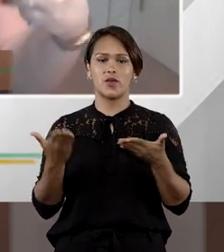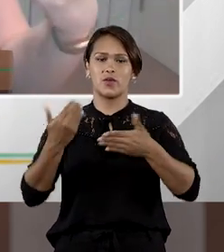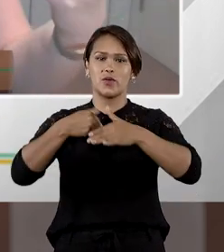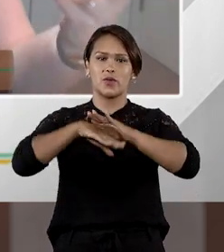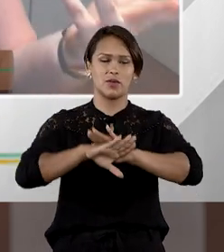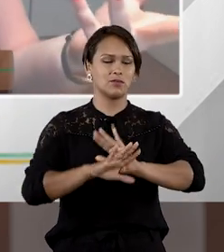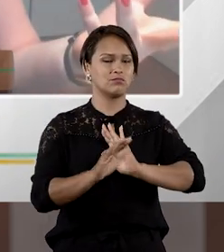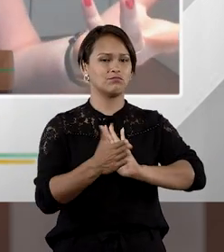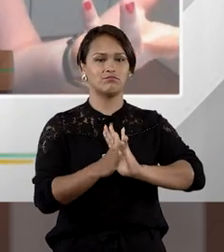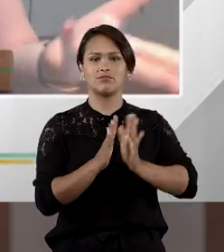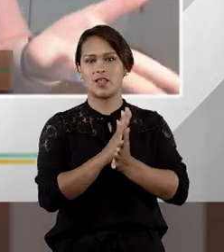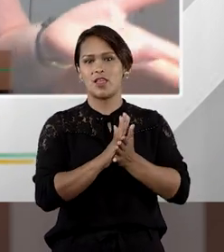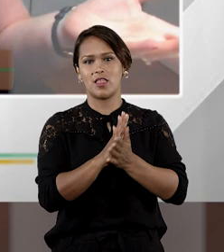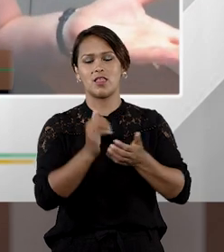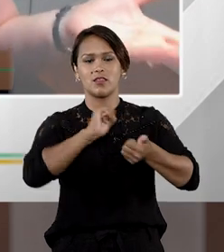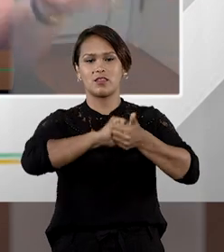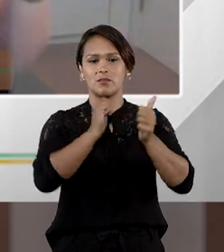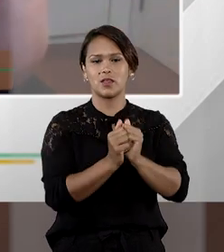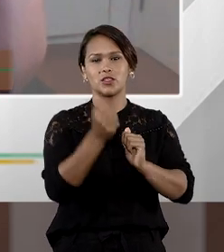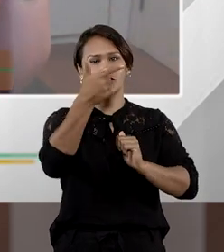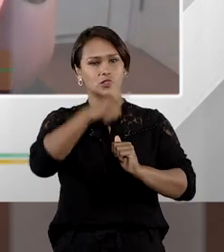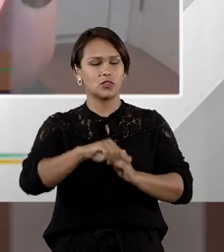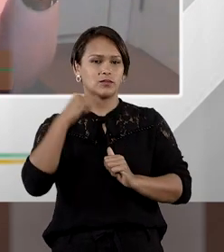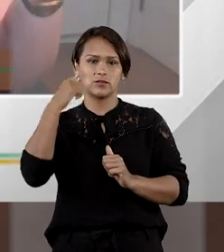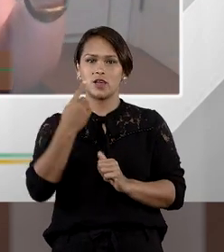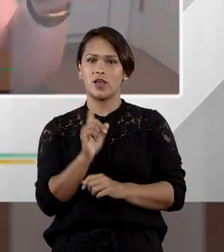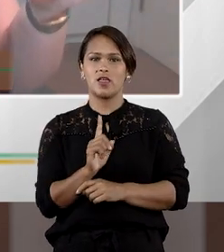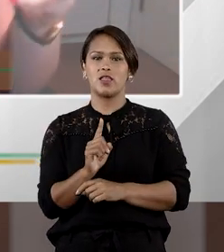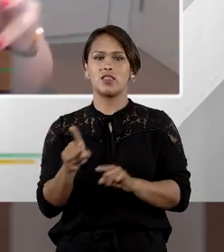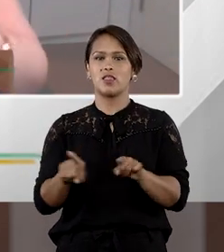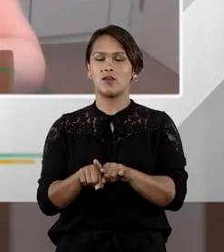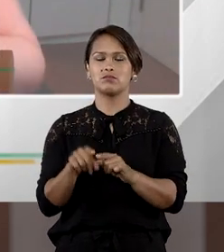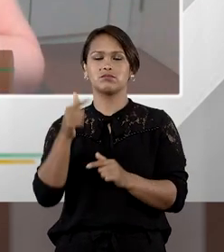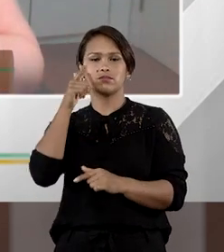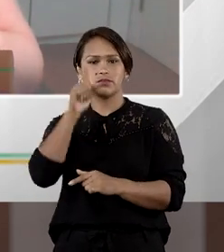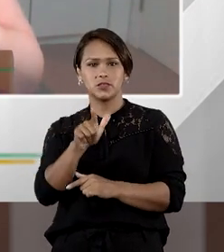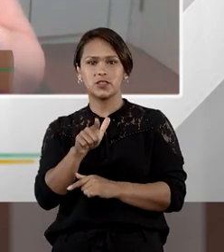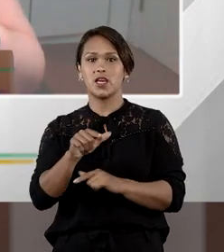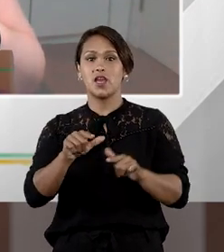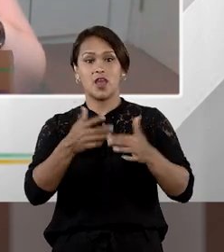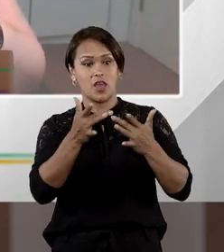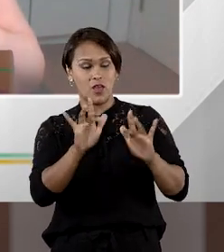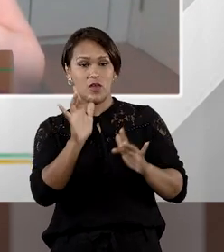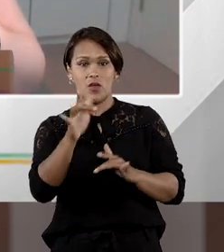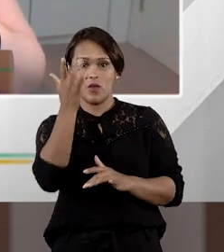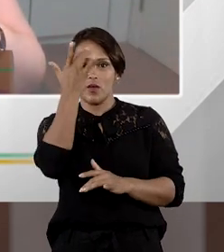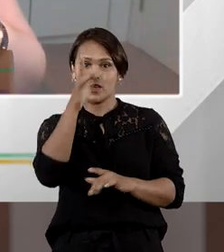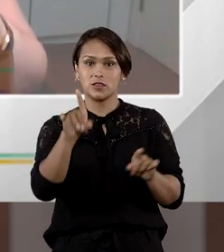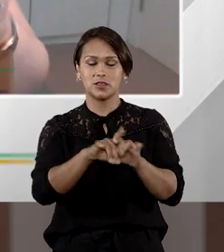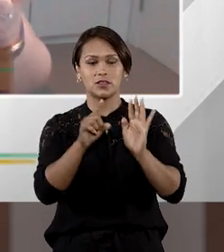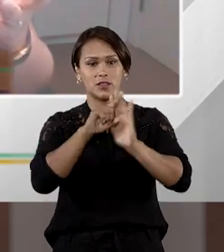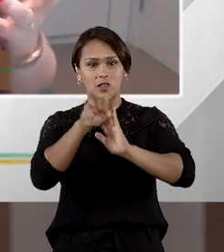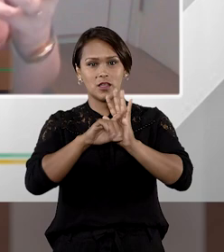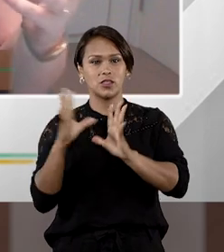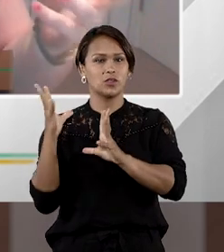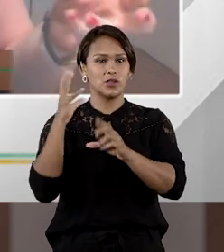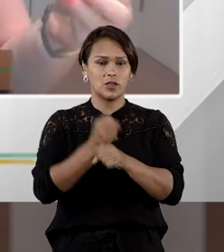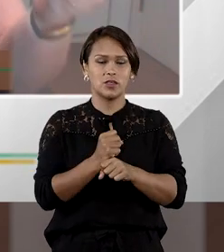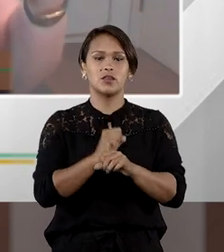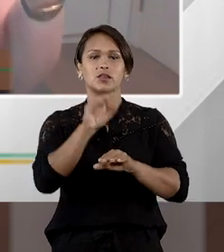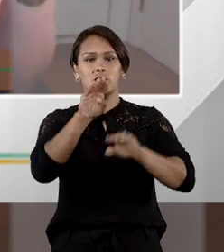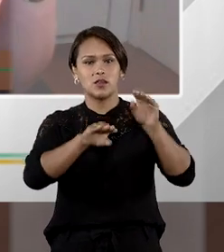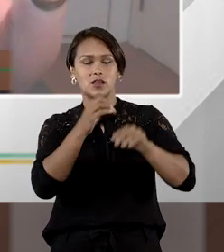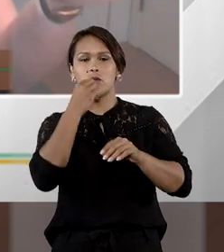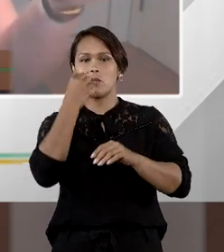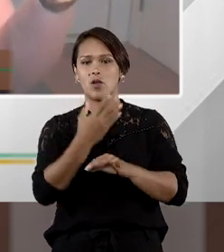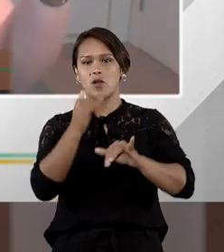agora vai tentar se encaixar, vai se tornar advogada em 2 anos. Então, eu acho também, eu sempre gosto da análise do caso concreto. Embora os parâmetros